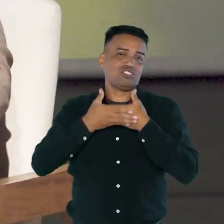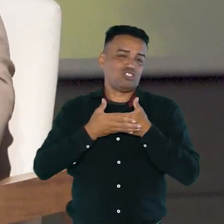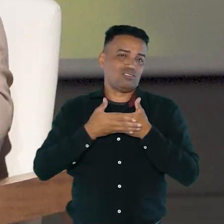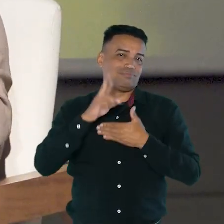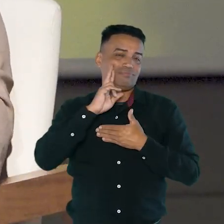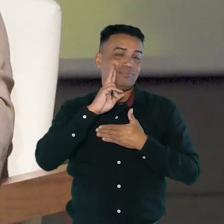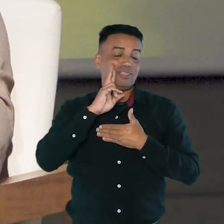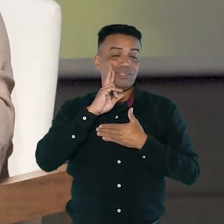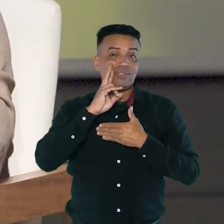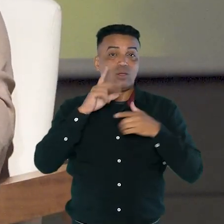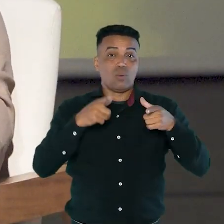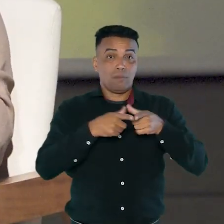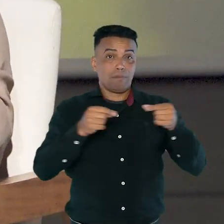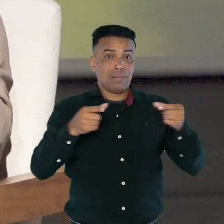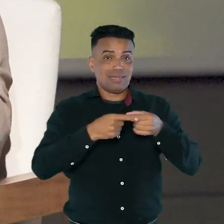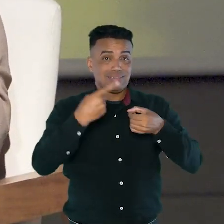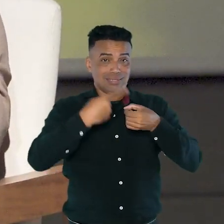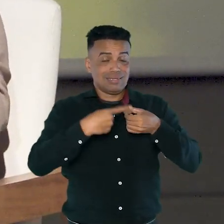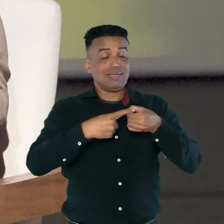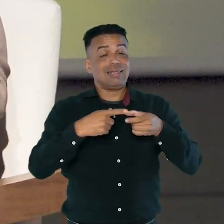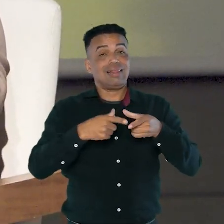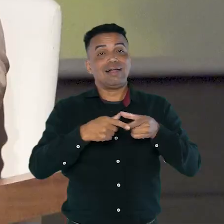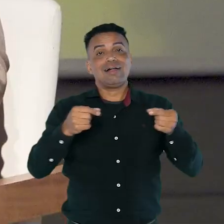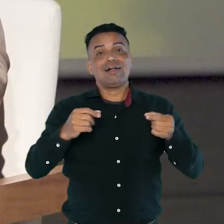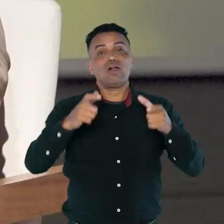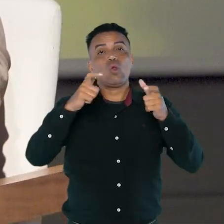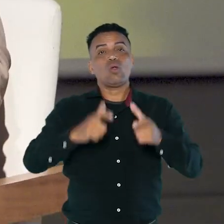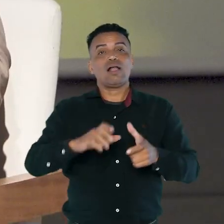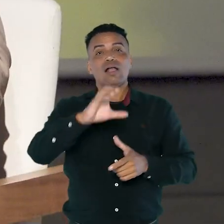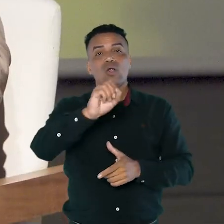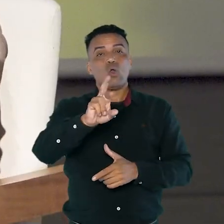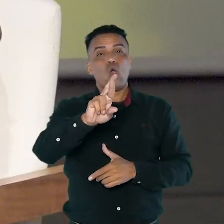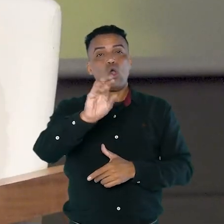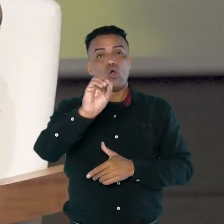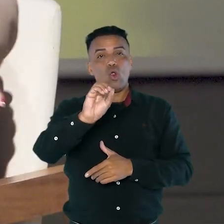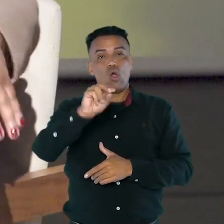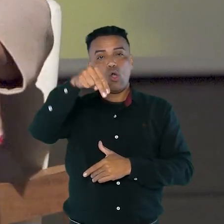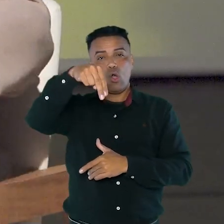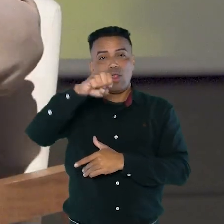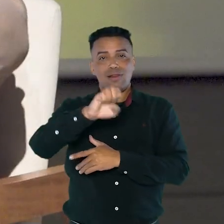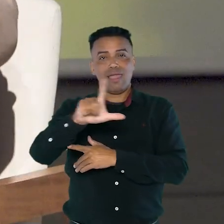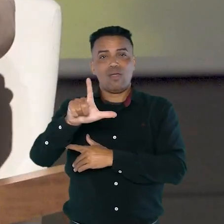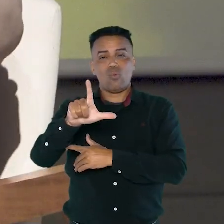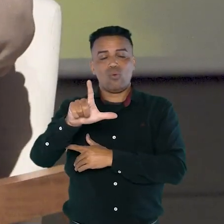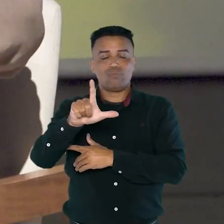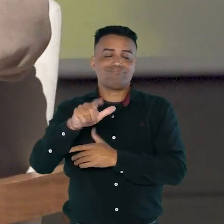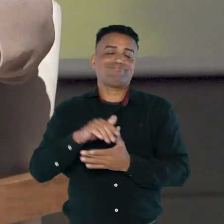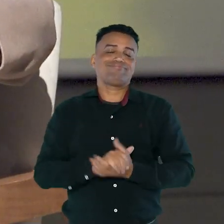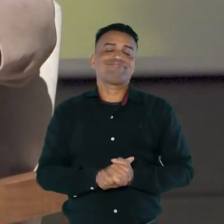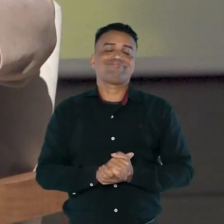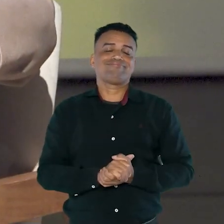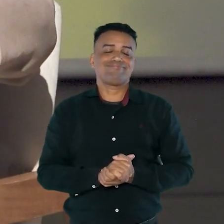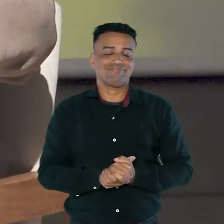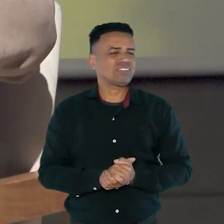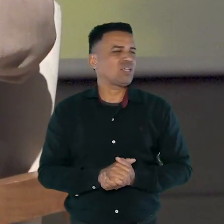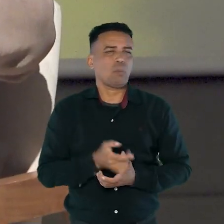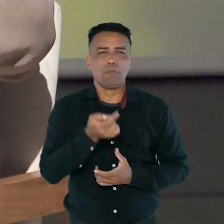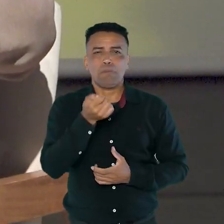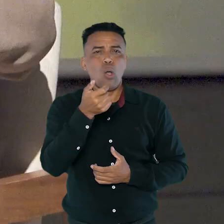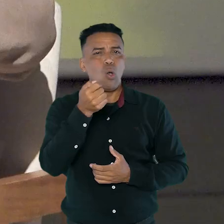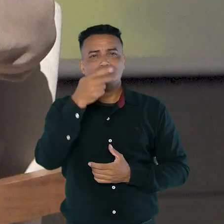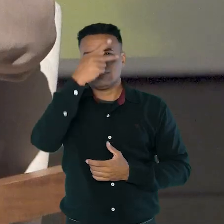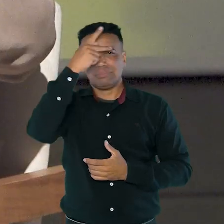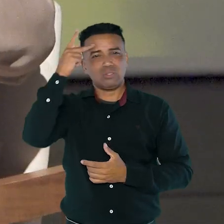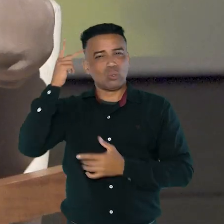Brasília é terra de coronel, né? E as pequenas invasões que aconteceram